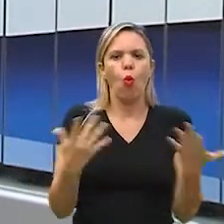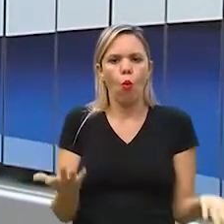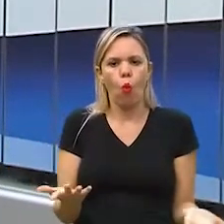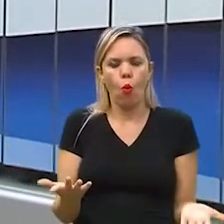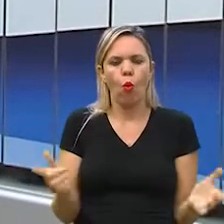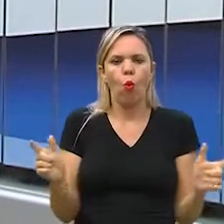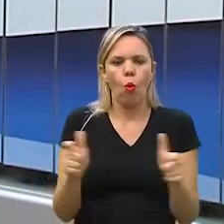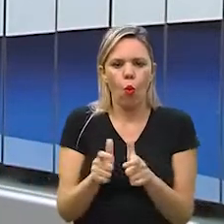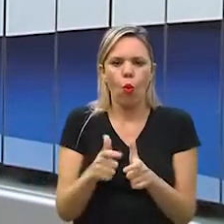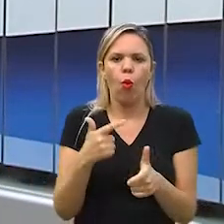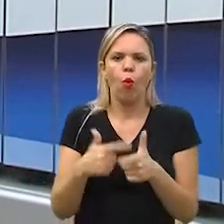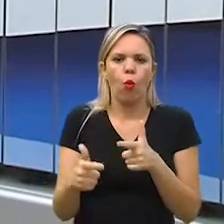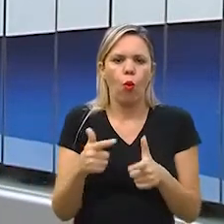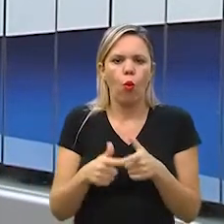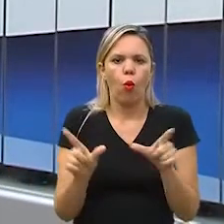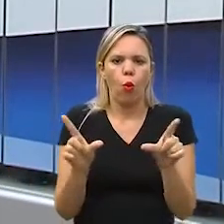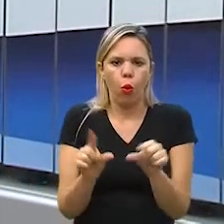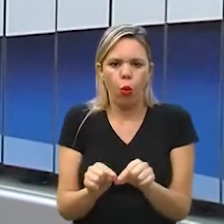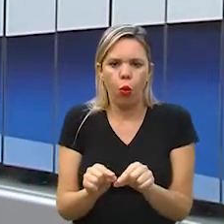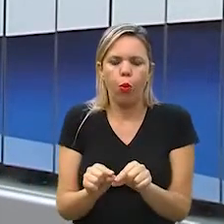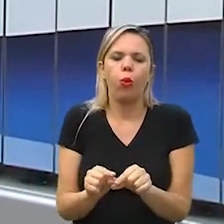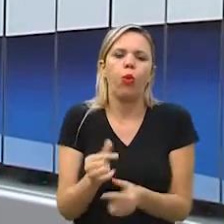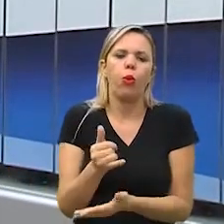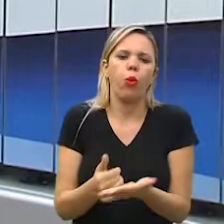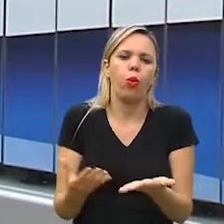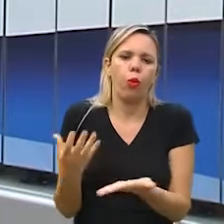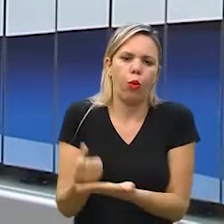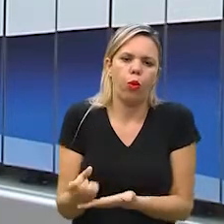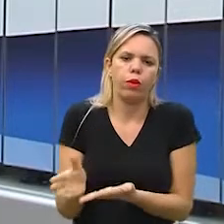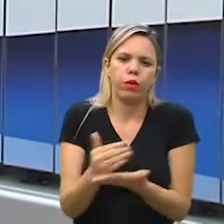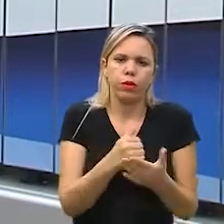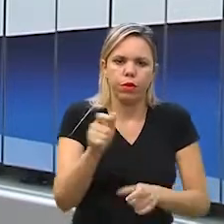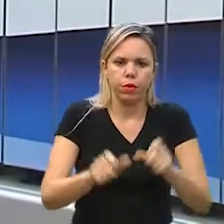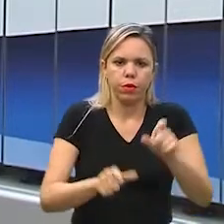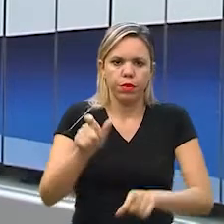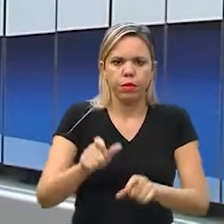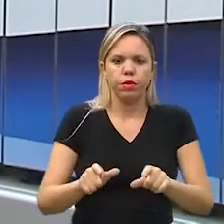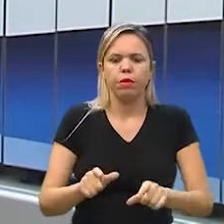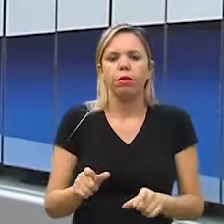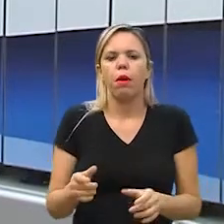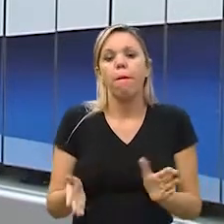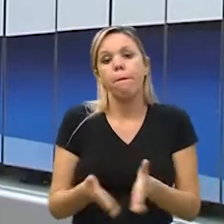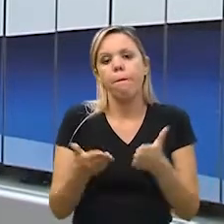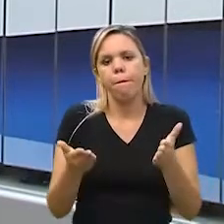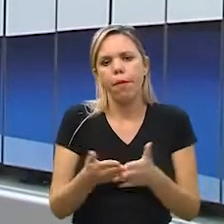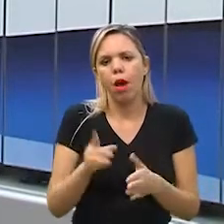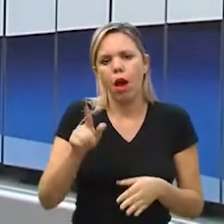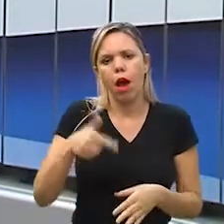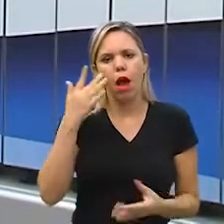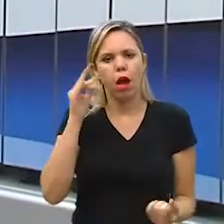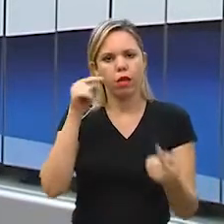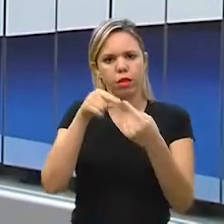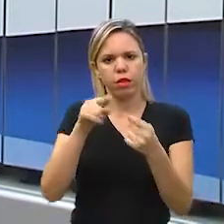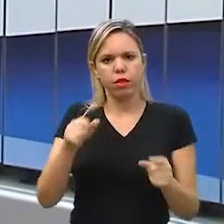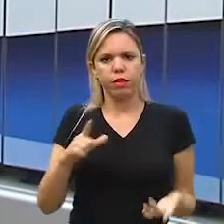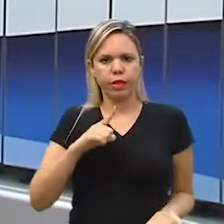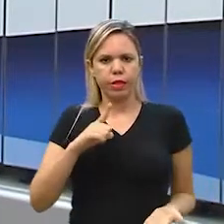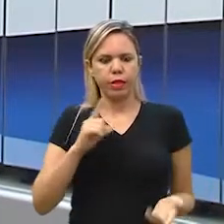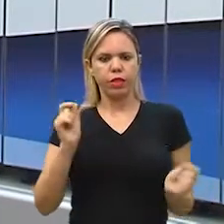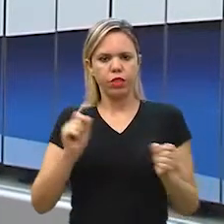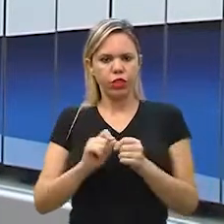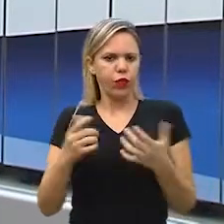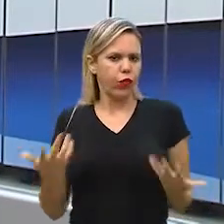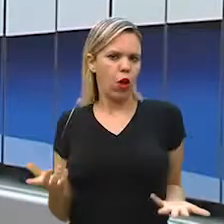para minimizar essa queda de receita nas pessoas com menos recursos é um objetivo? Tem como